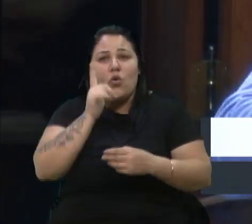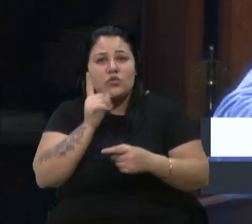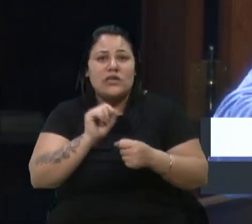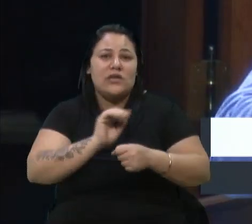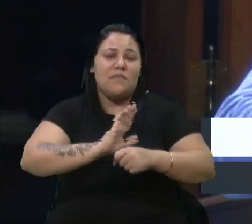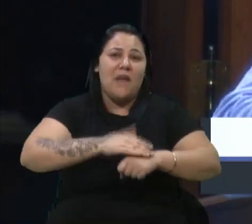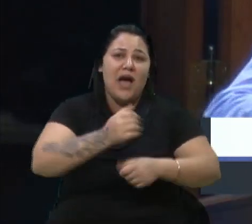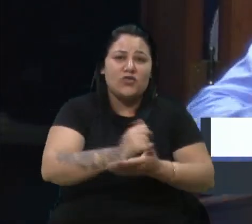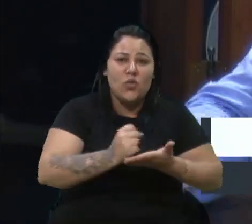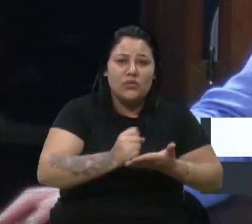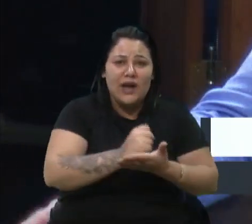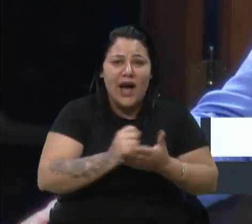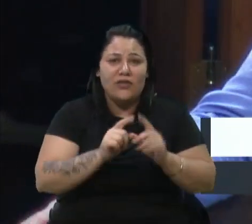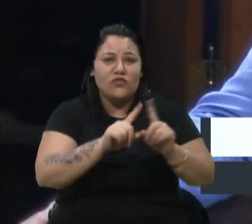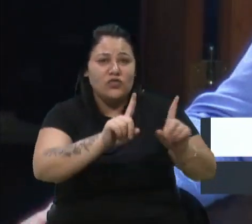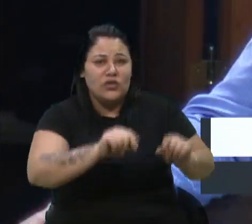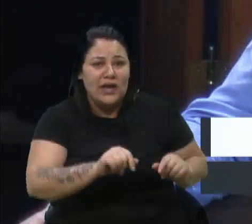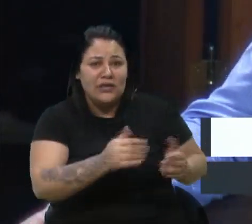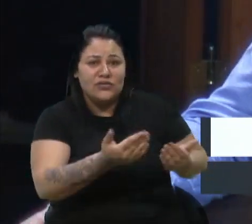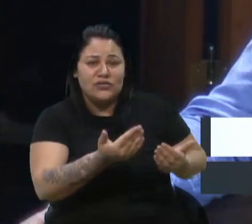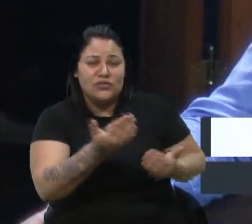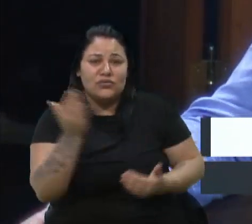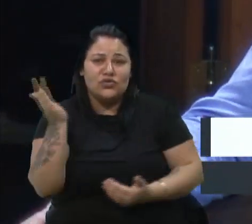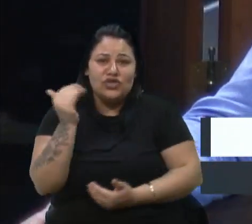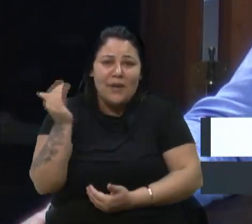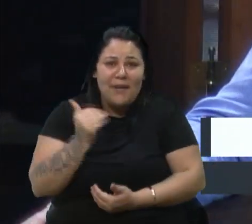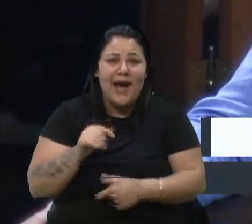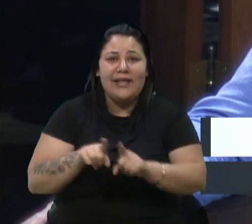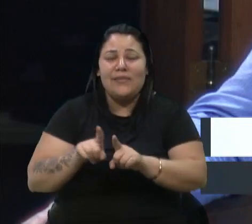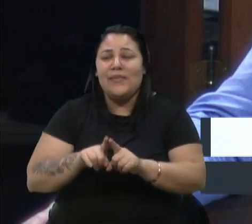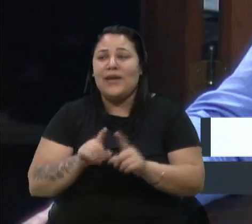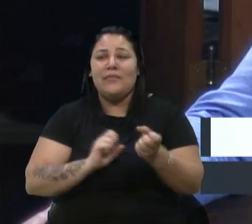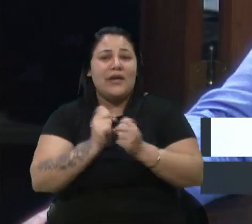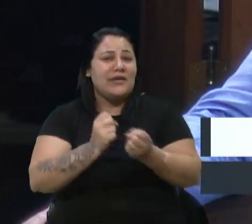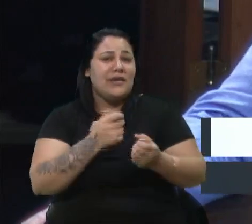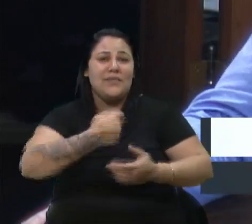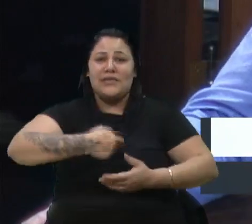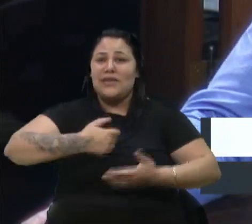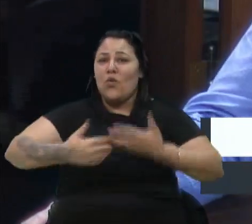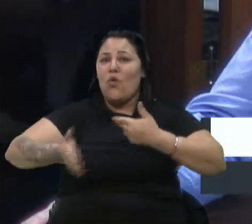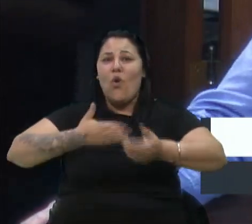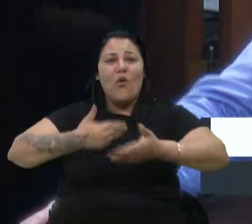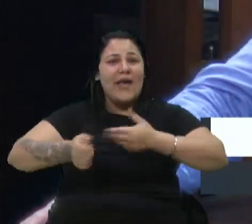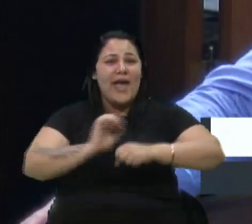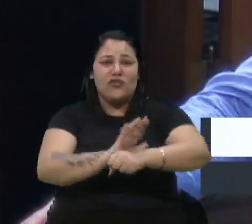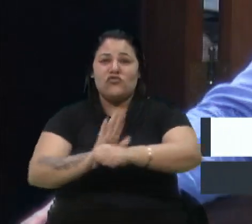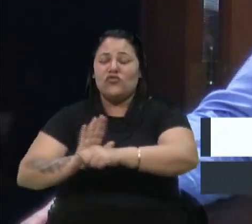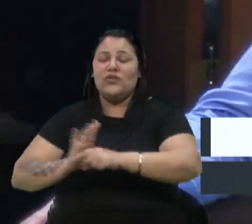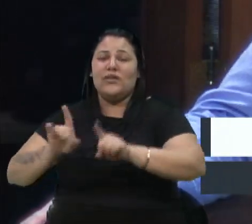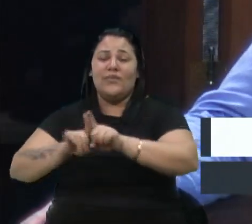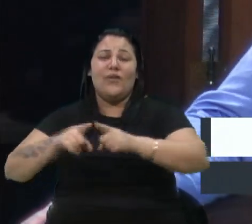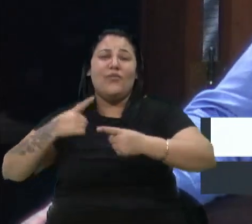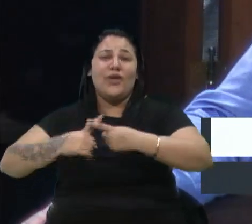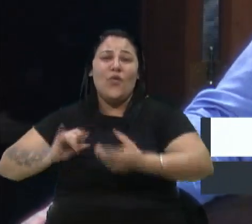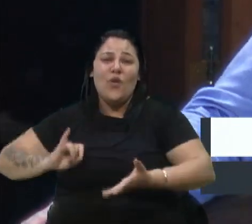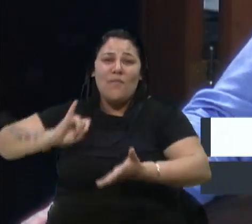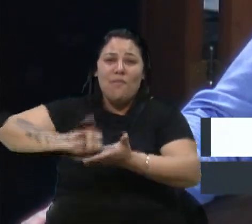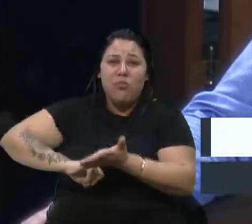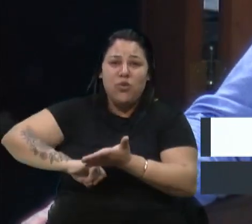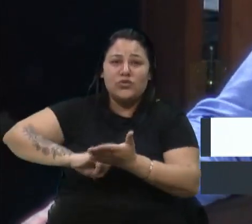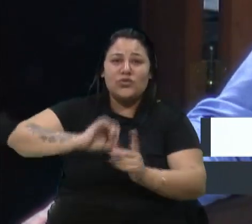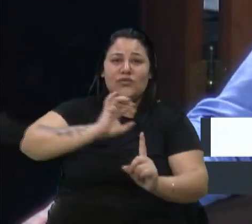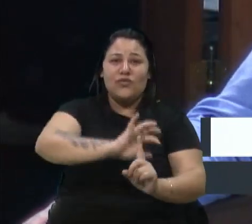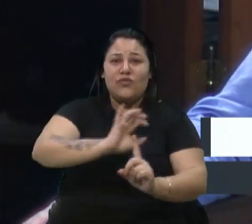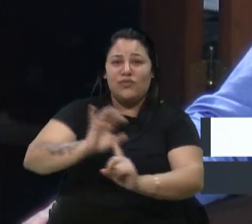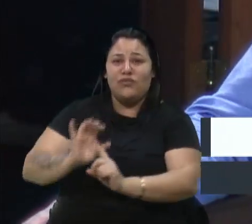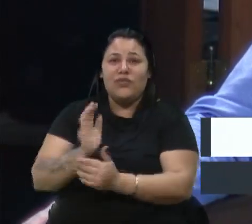Empresas que precisam de qualquer auxílio, porque os impostos recaem sobre as empresas de forma